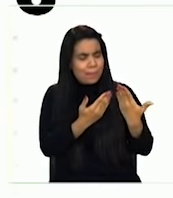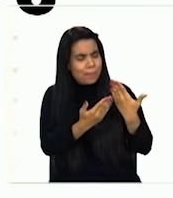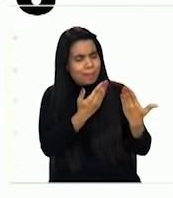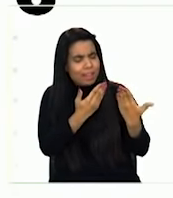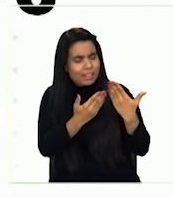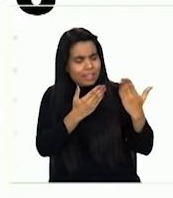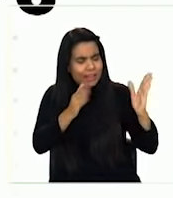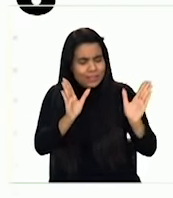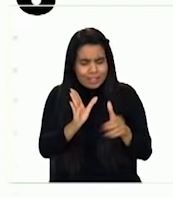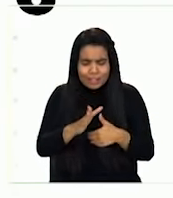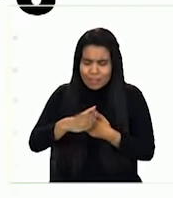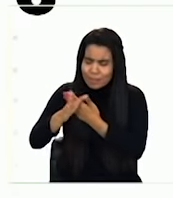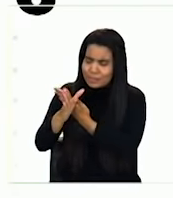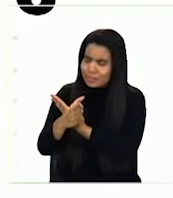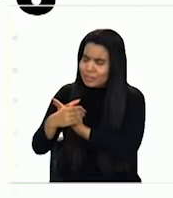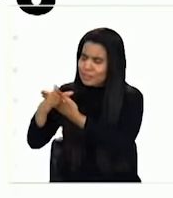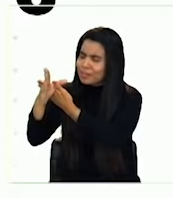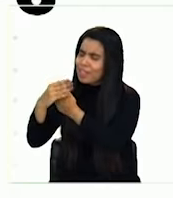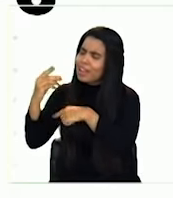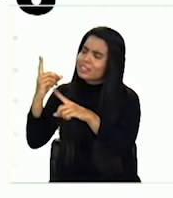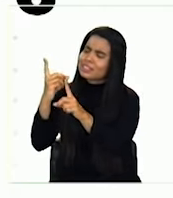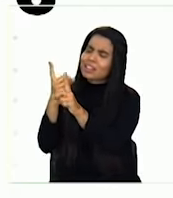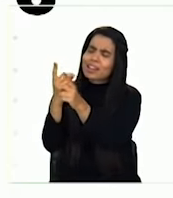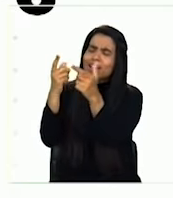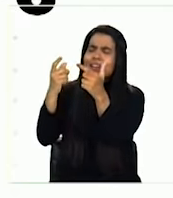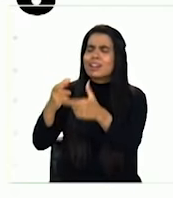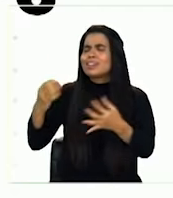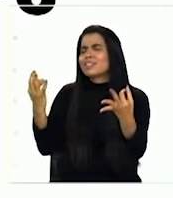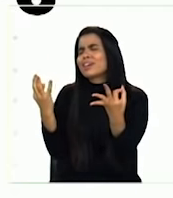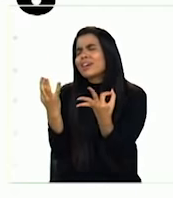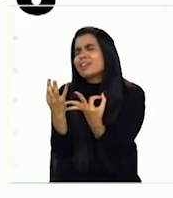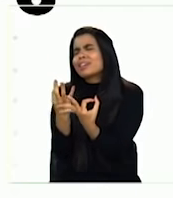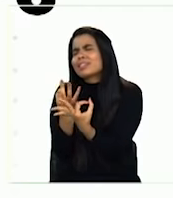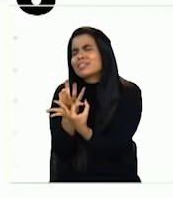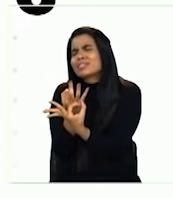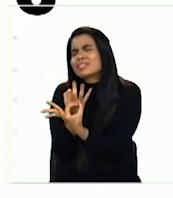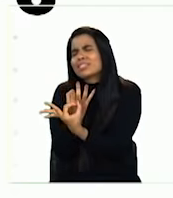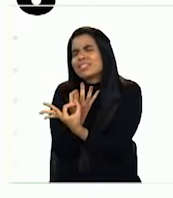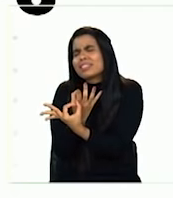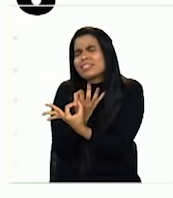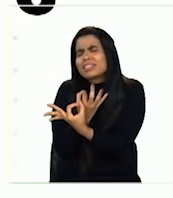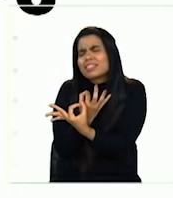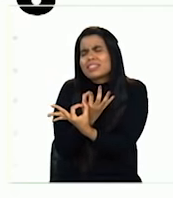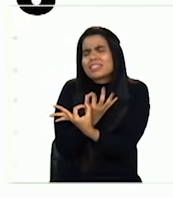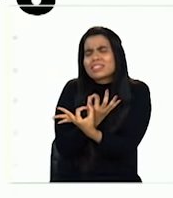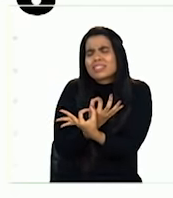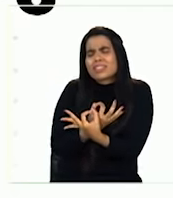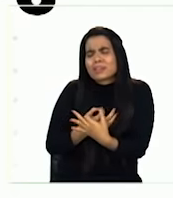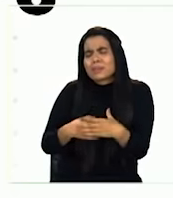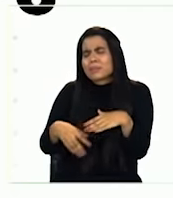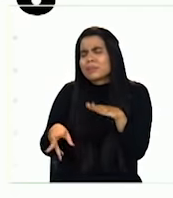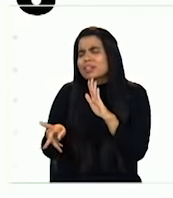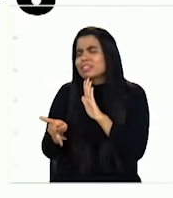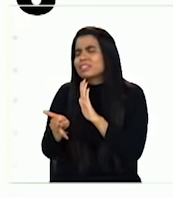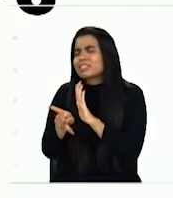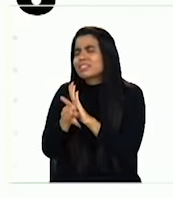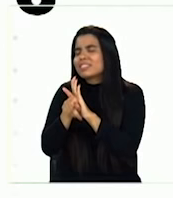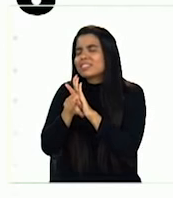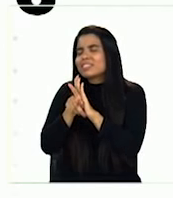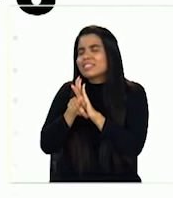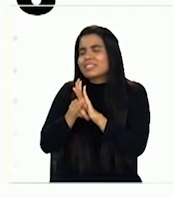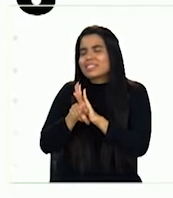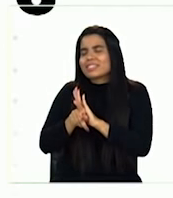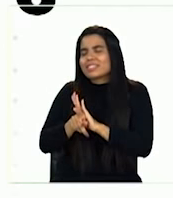O pardal encontrou casa e a andorinha ninho para si.